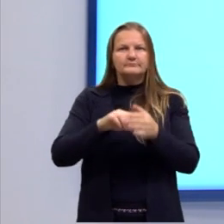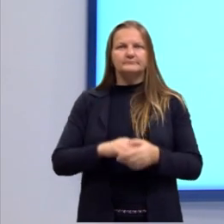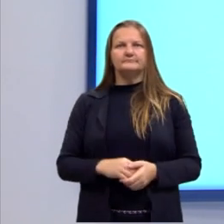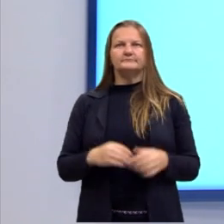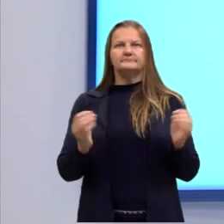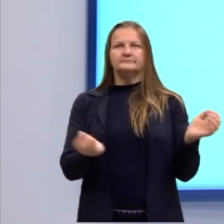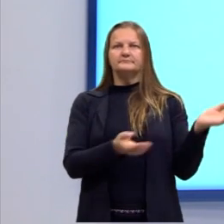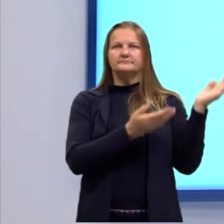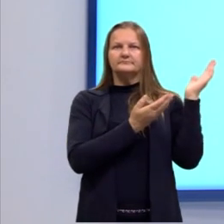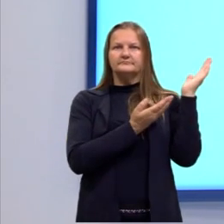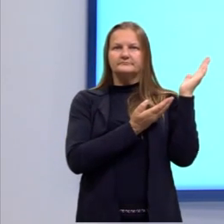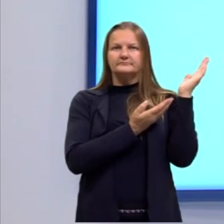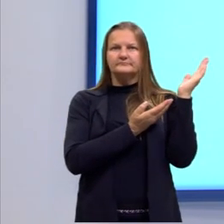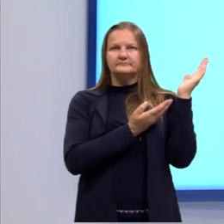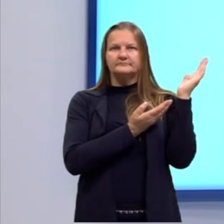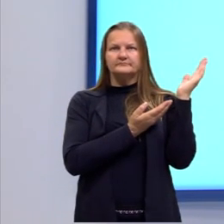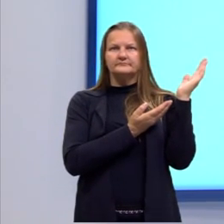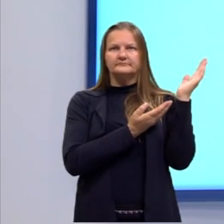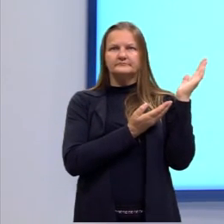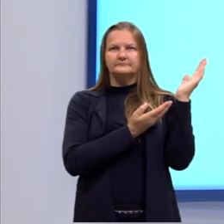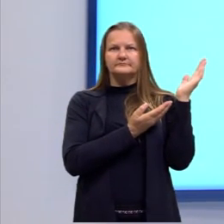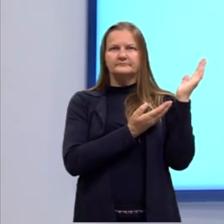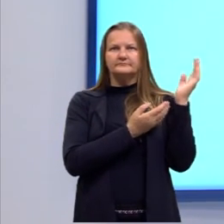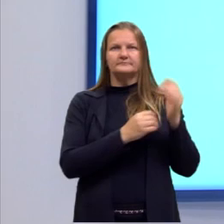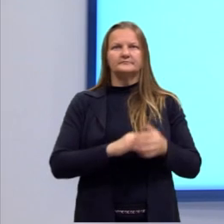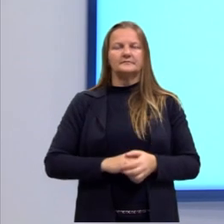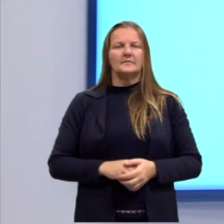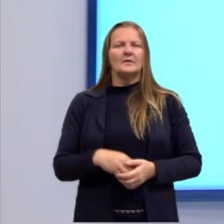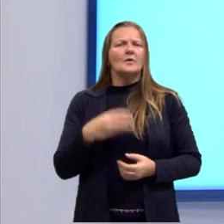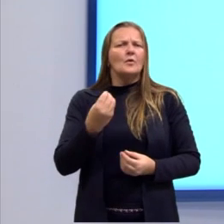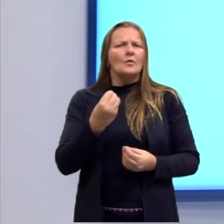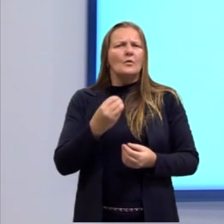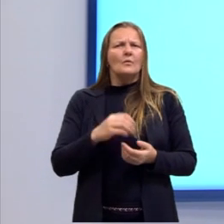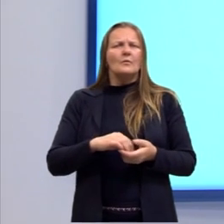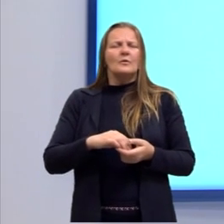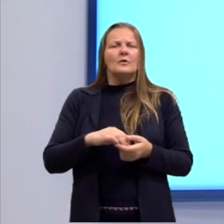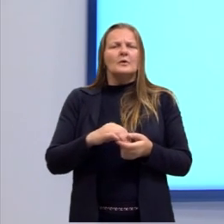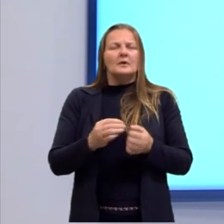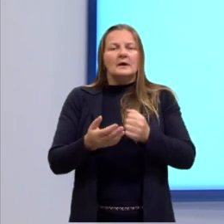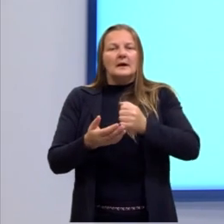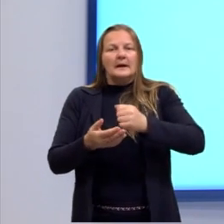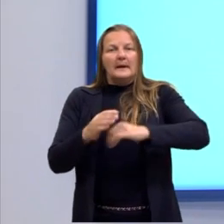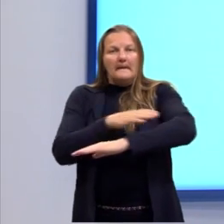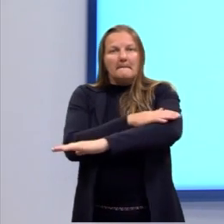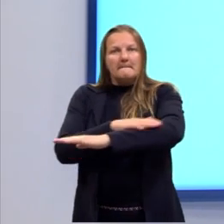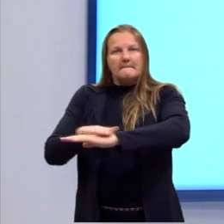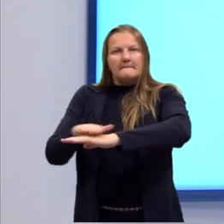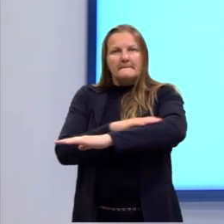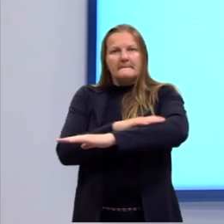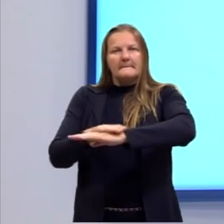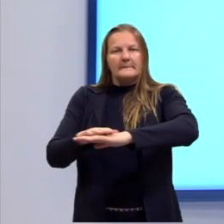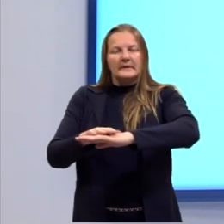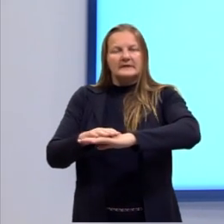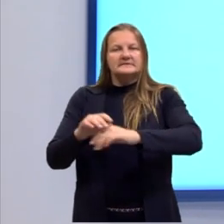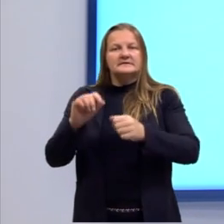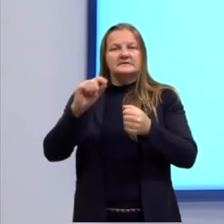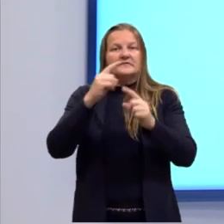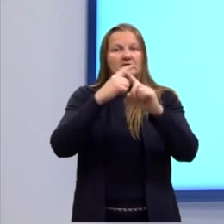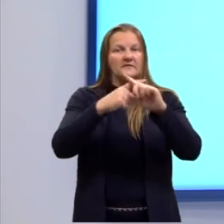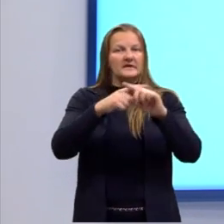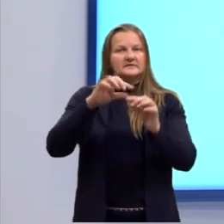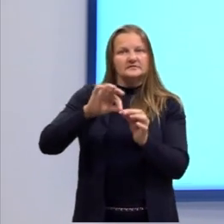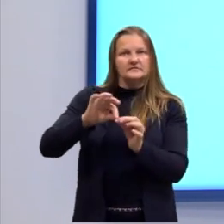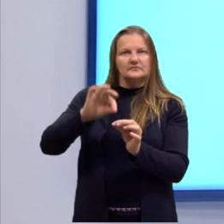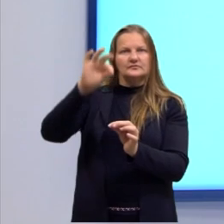é a área de um paralelogramo é calculada multiplicando a base da figura pela sua altura